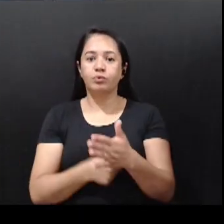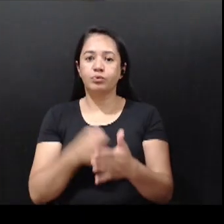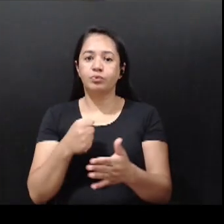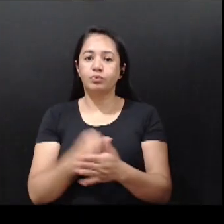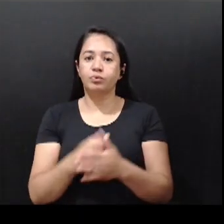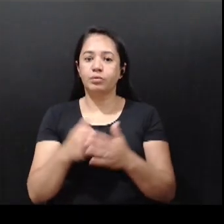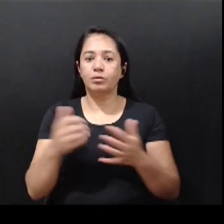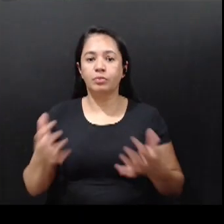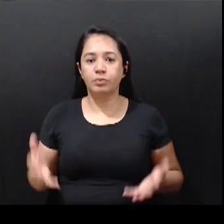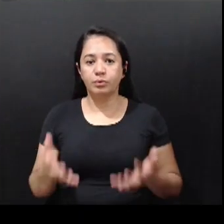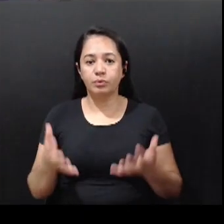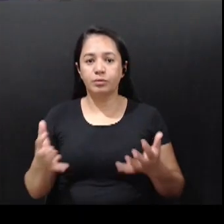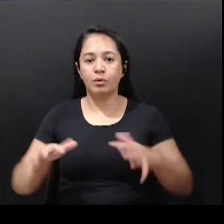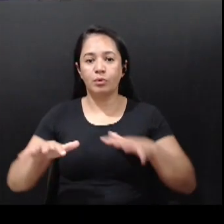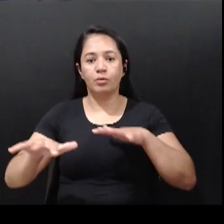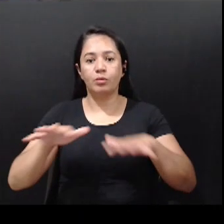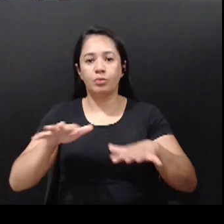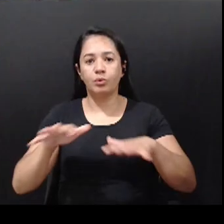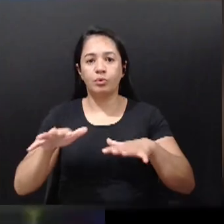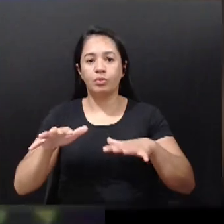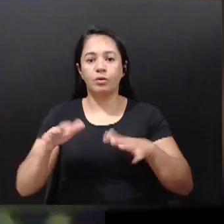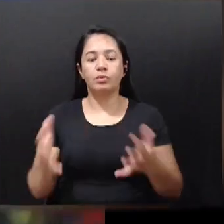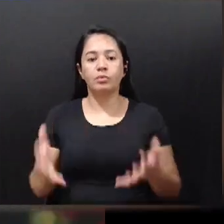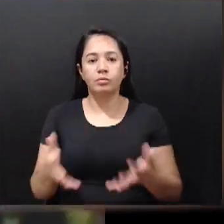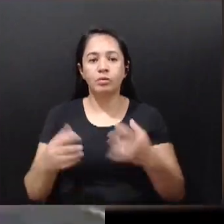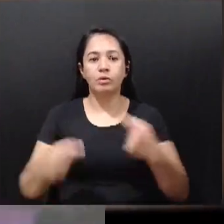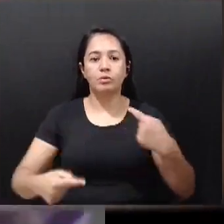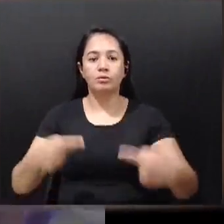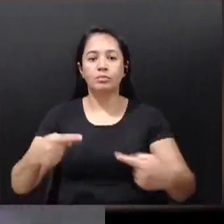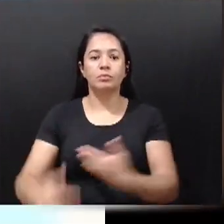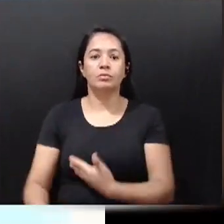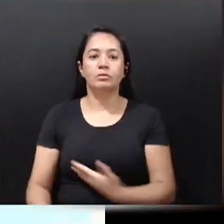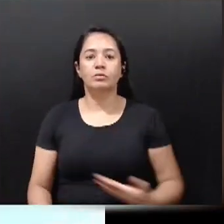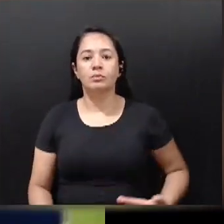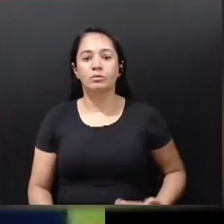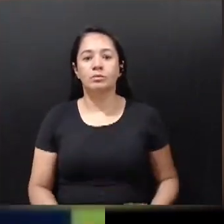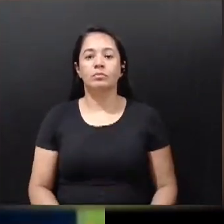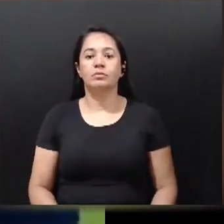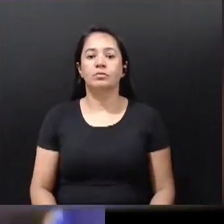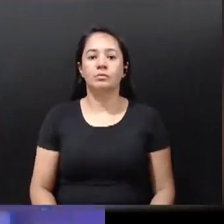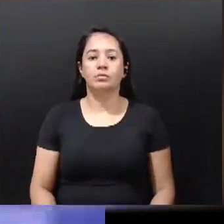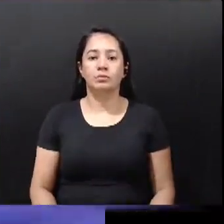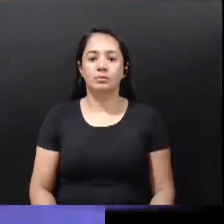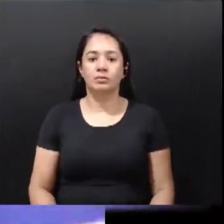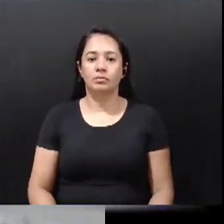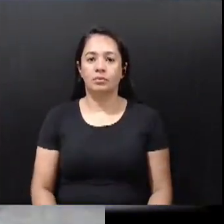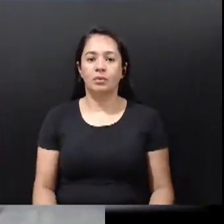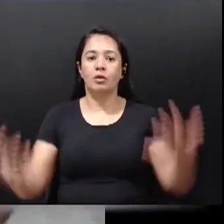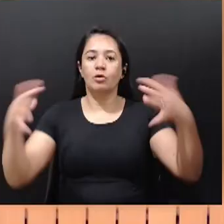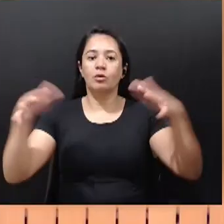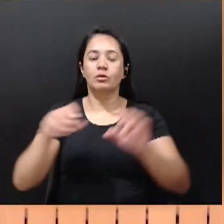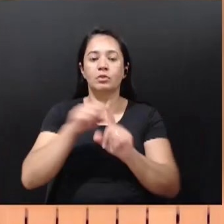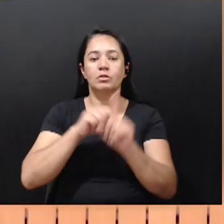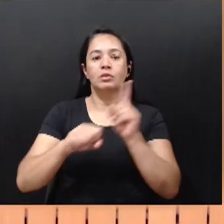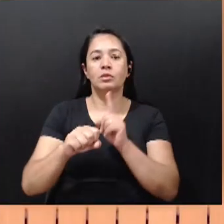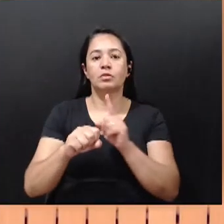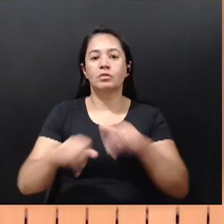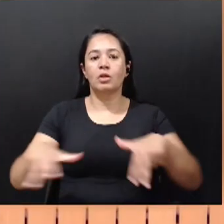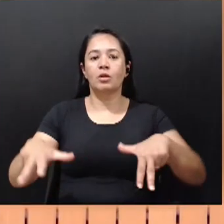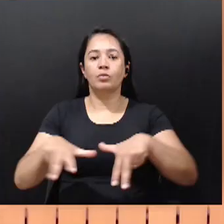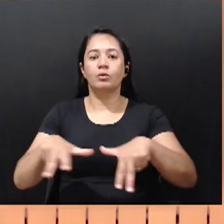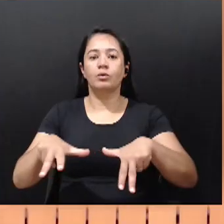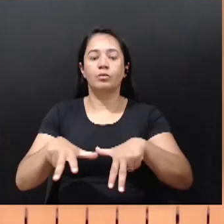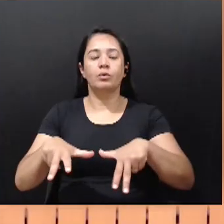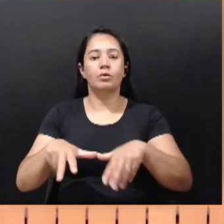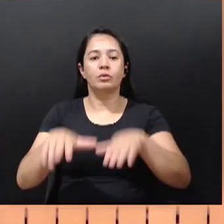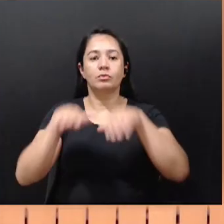do movimento na promoção de políticas públicas de inclusão social e igualdade de gênero na cidade. A Marcha Mundial